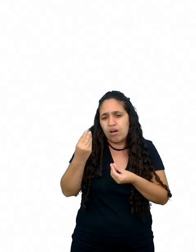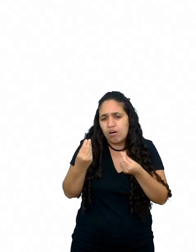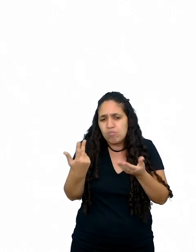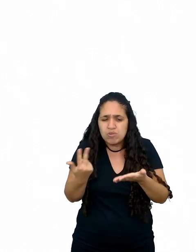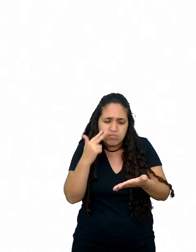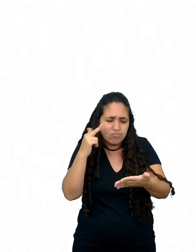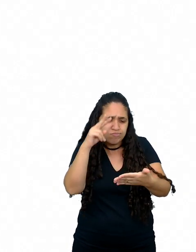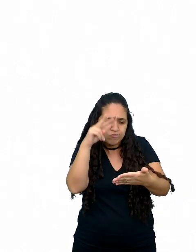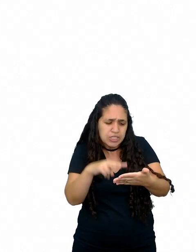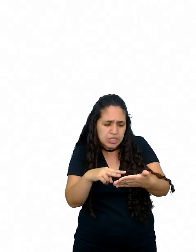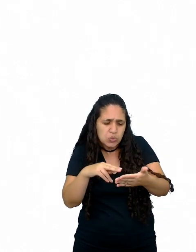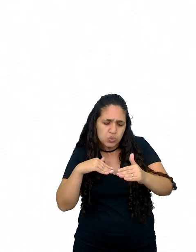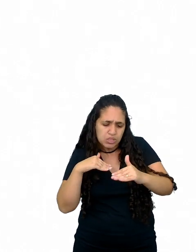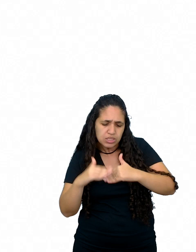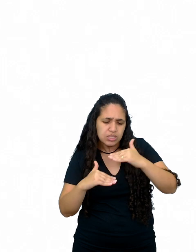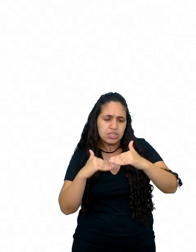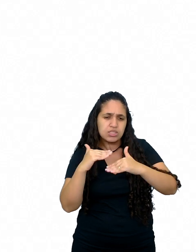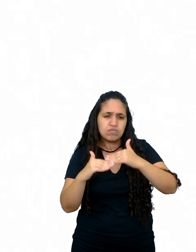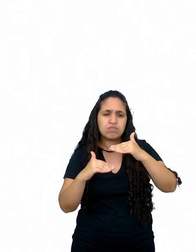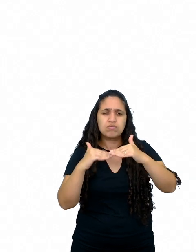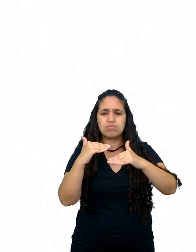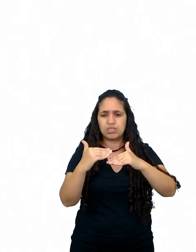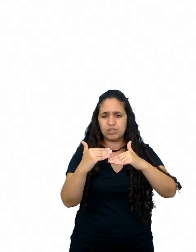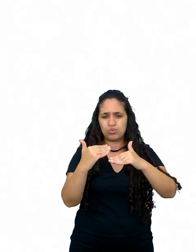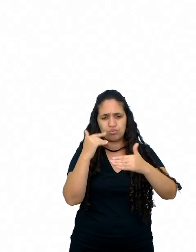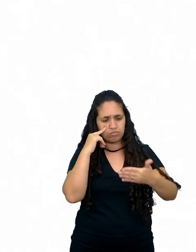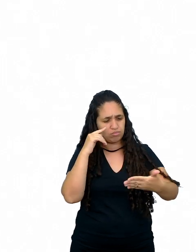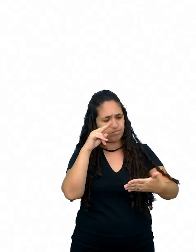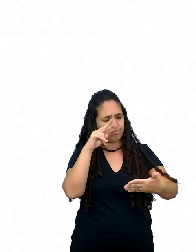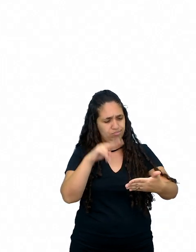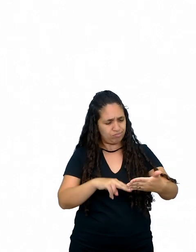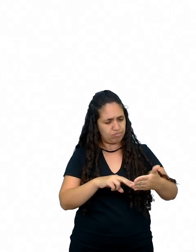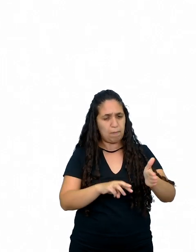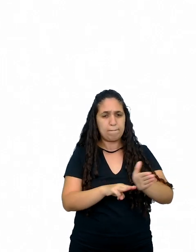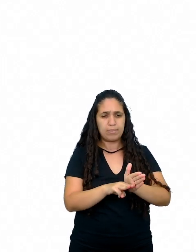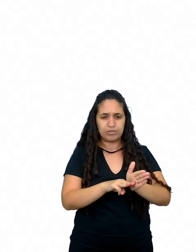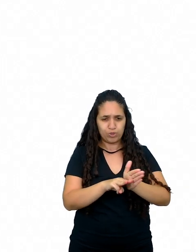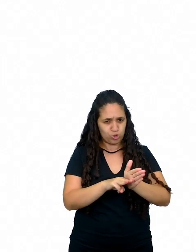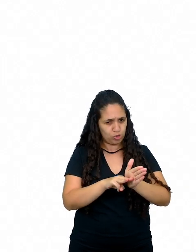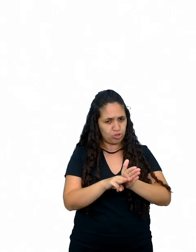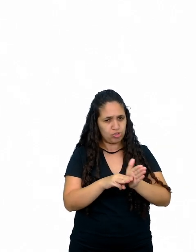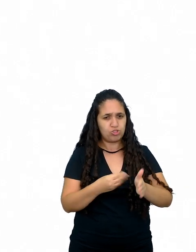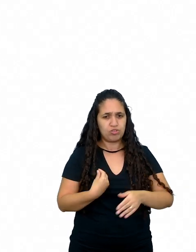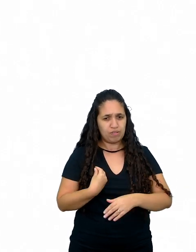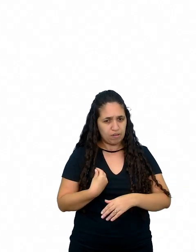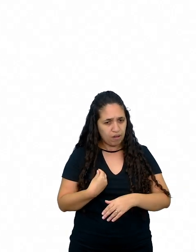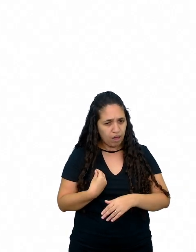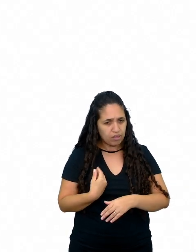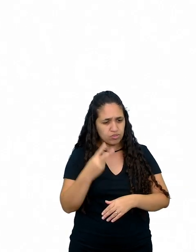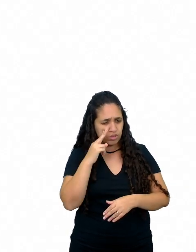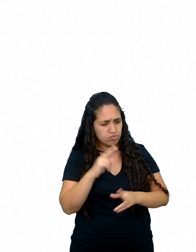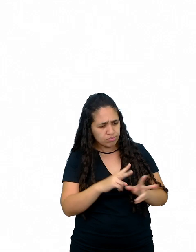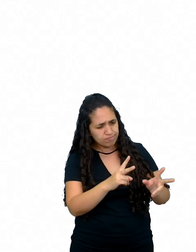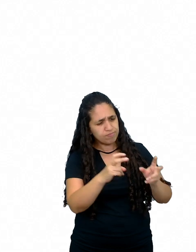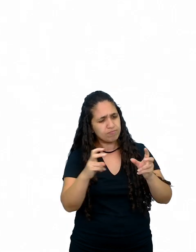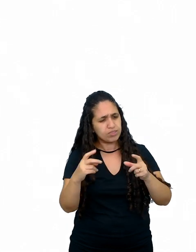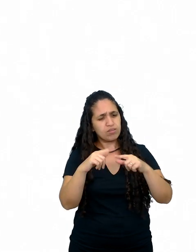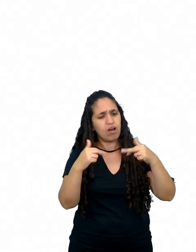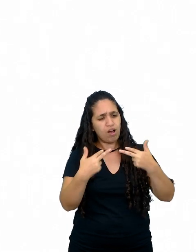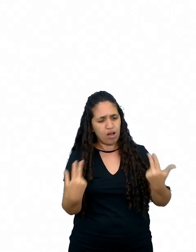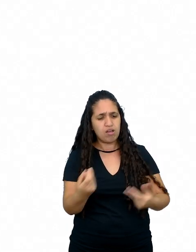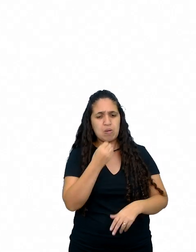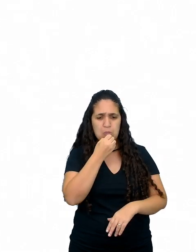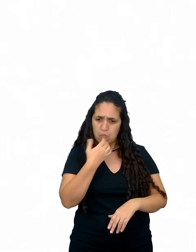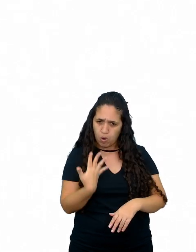leio desenvolvendo lá dos movimentos metodológicos da S4, eu vejo muita coisa boa que eu